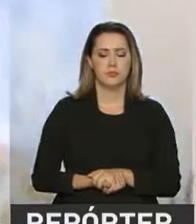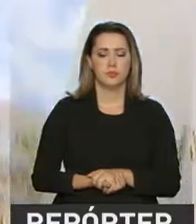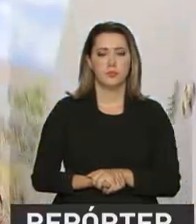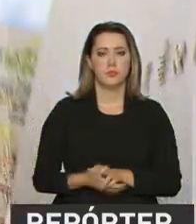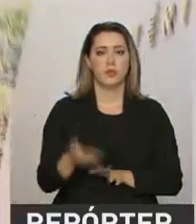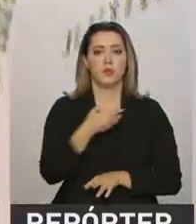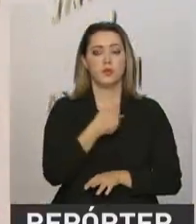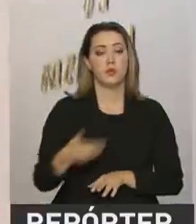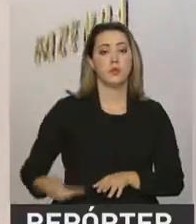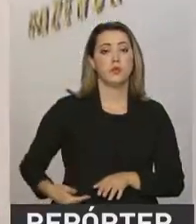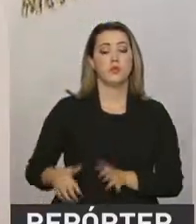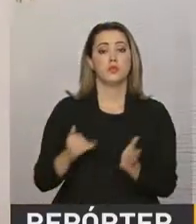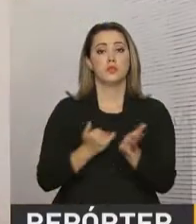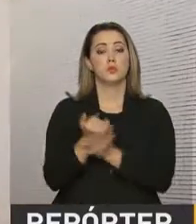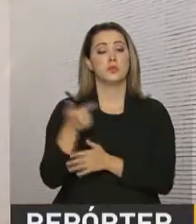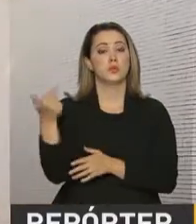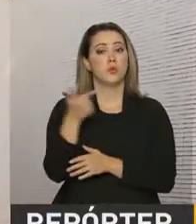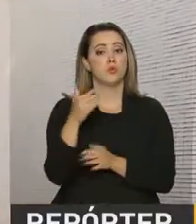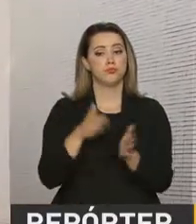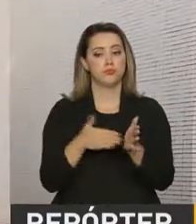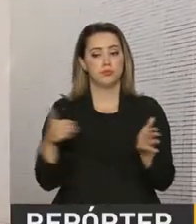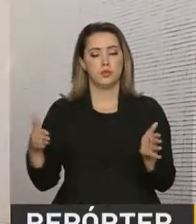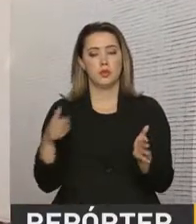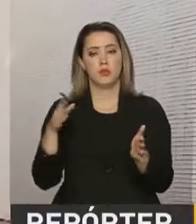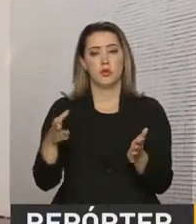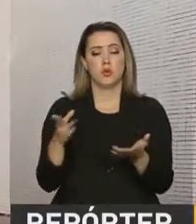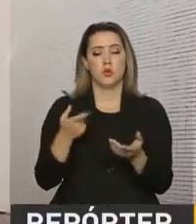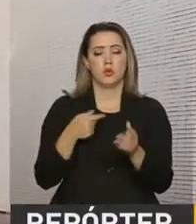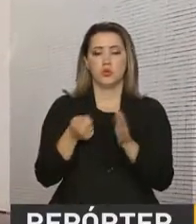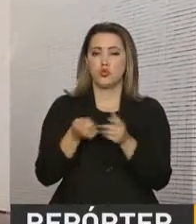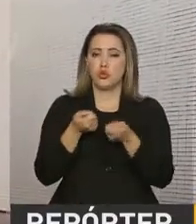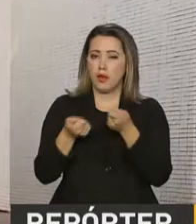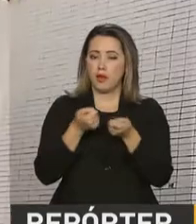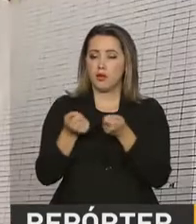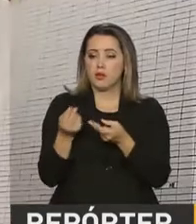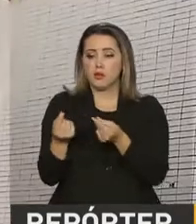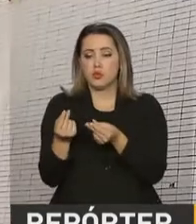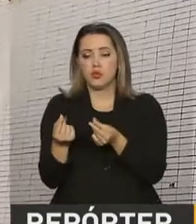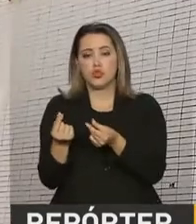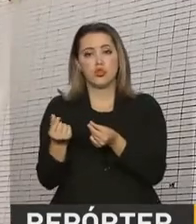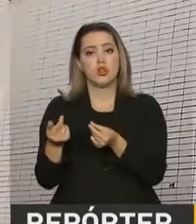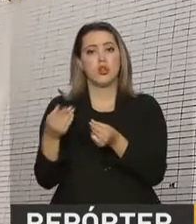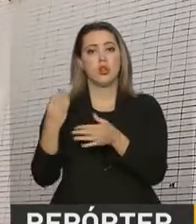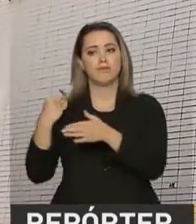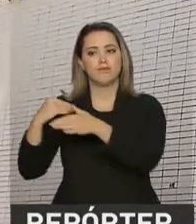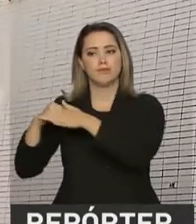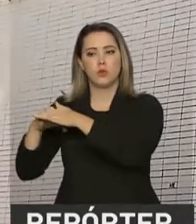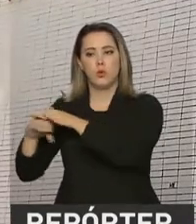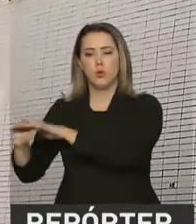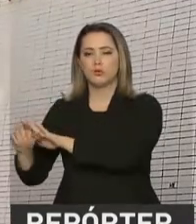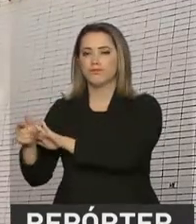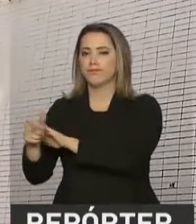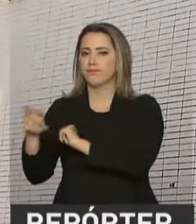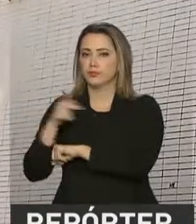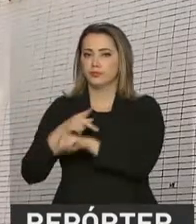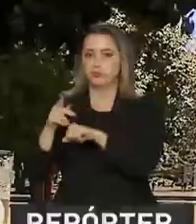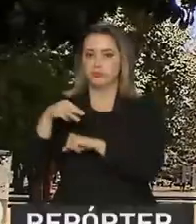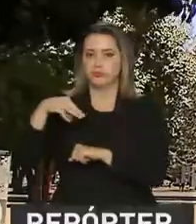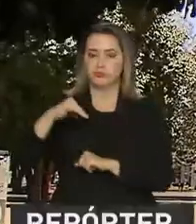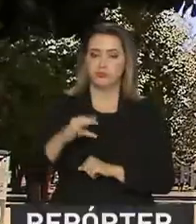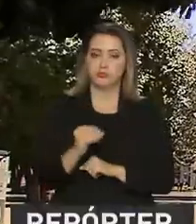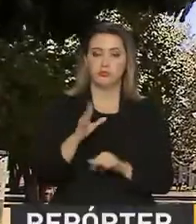o governo iniciou a segunda etapa do programa de regularização de ativos não declarados no exterior no mês de maio